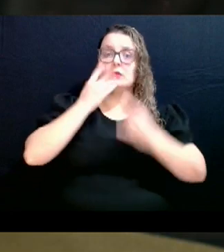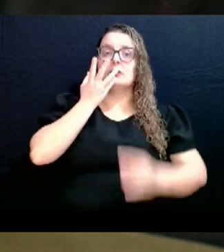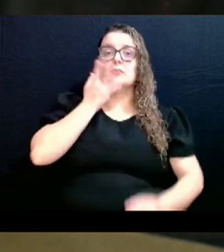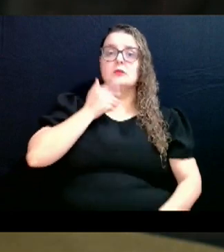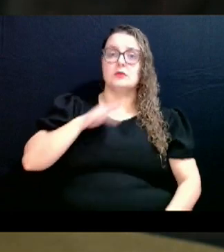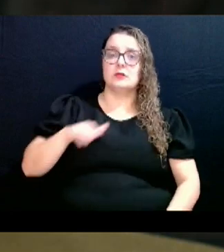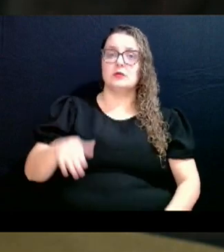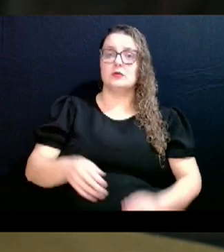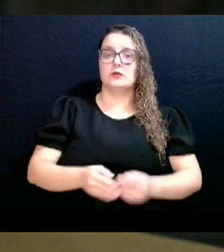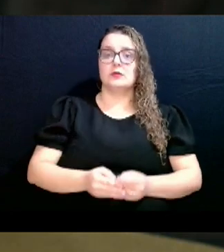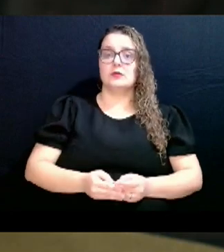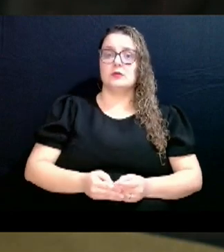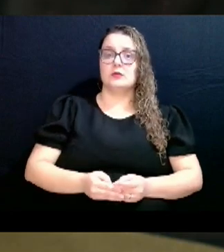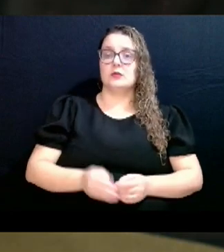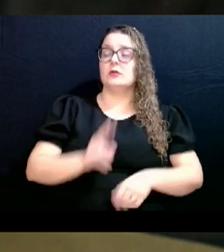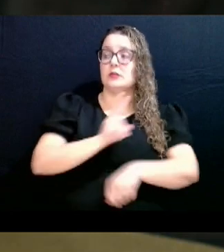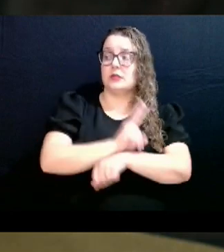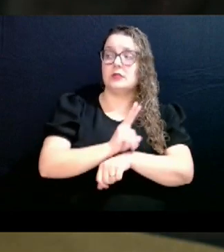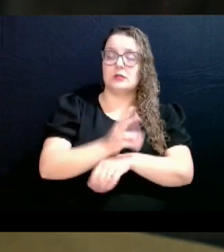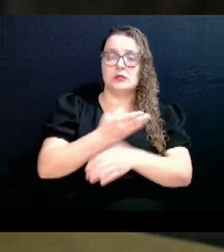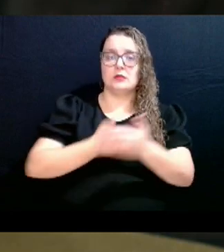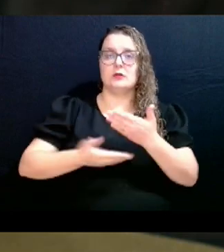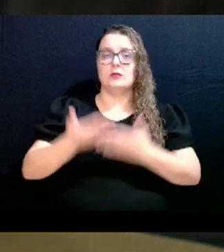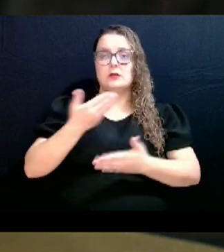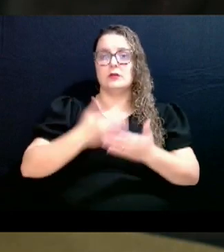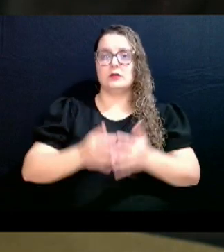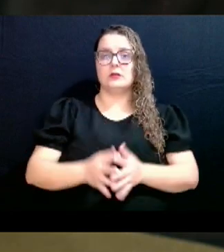guarda compartilhada. É a Lei